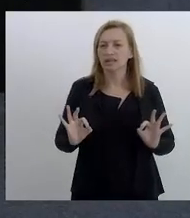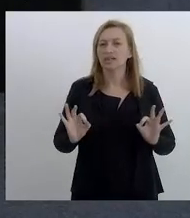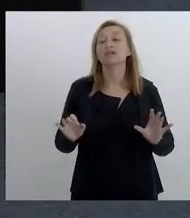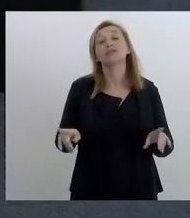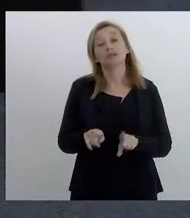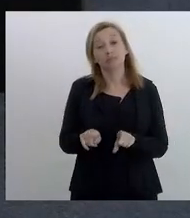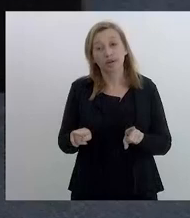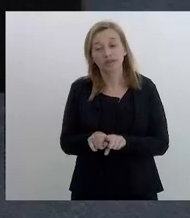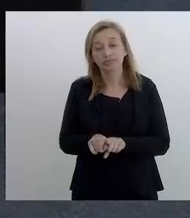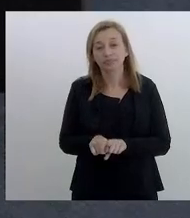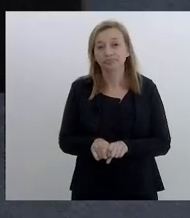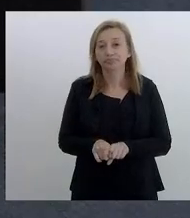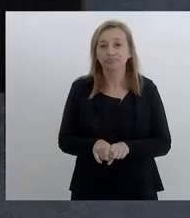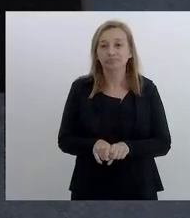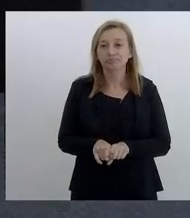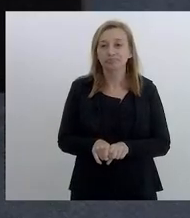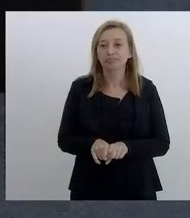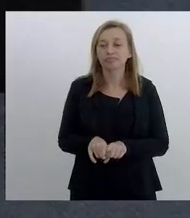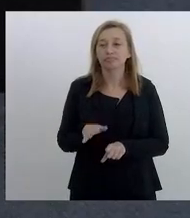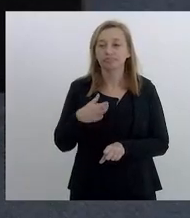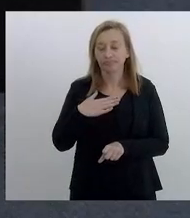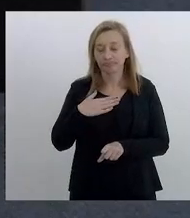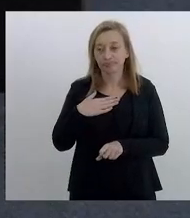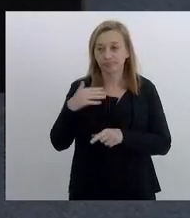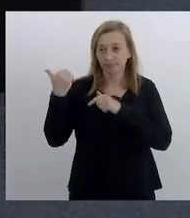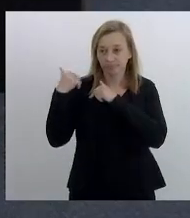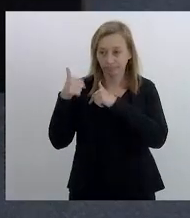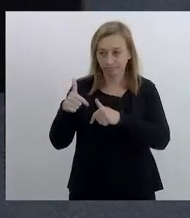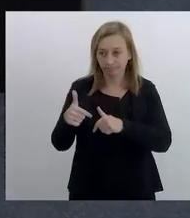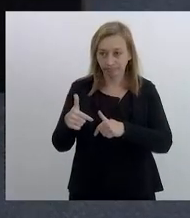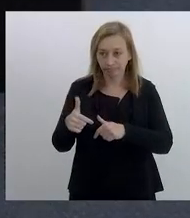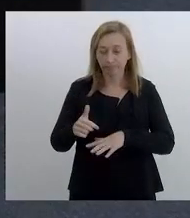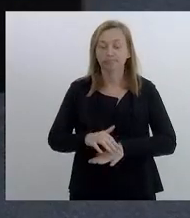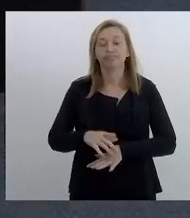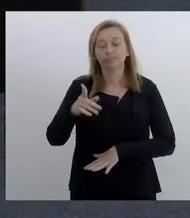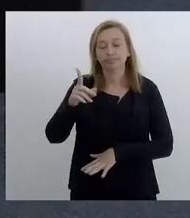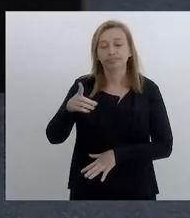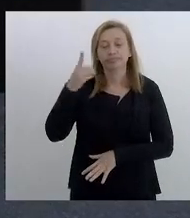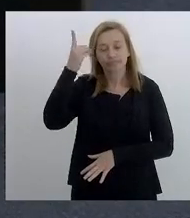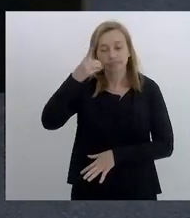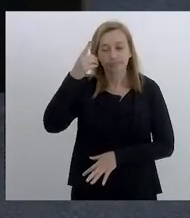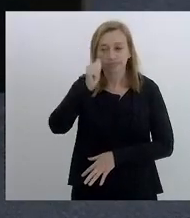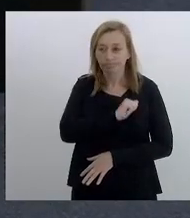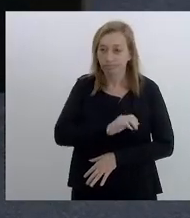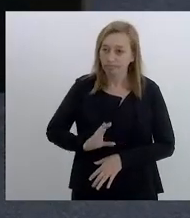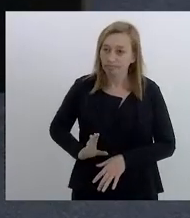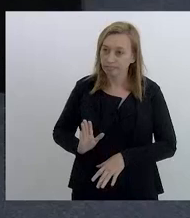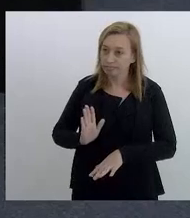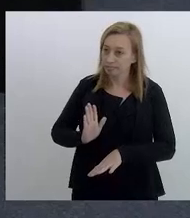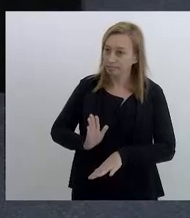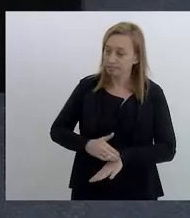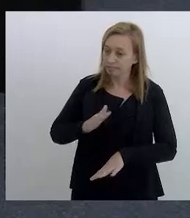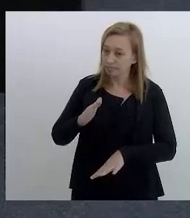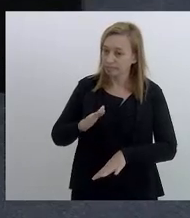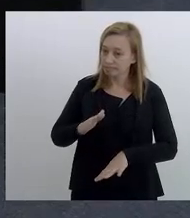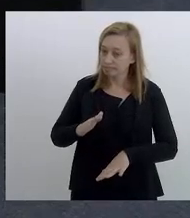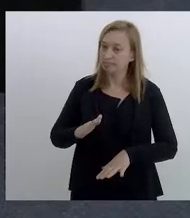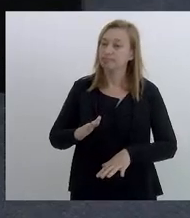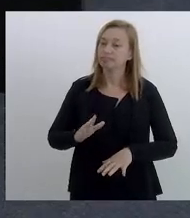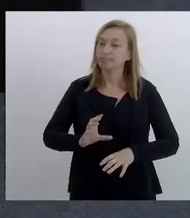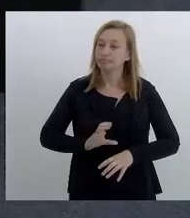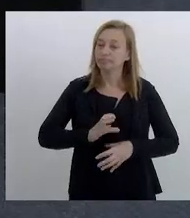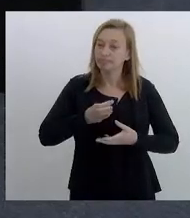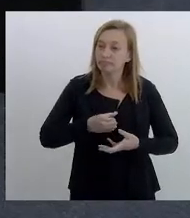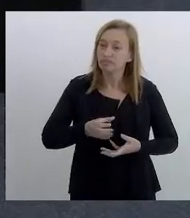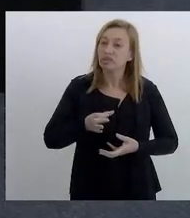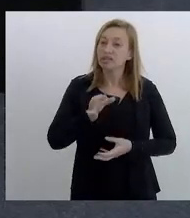mais, e eu sou conservador, deputado Adiaciliano é mais ousado, eu garanto a Vossa